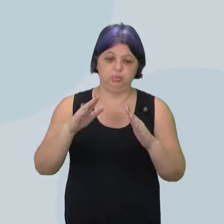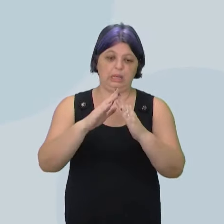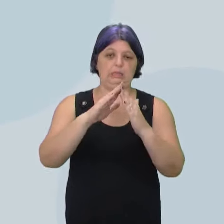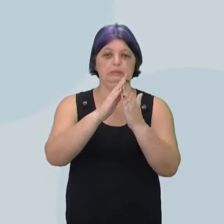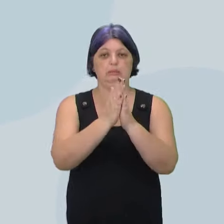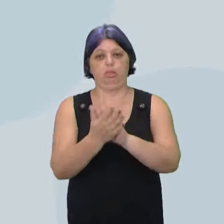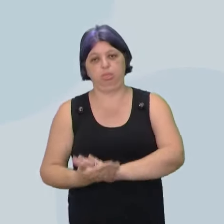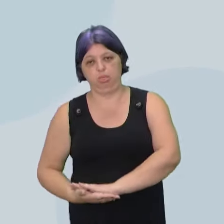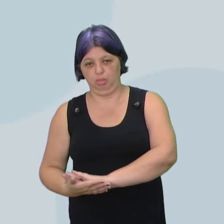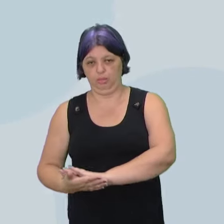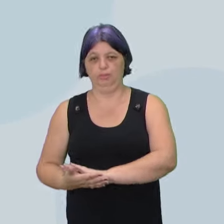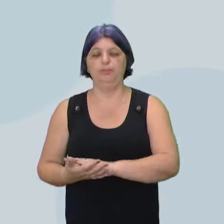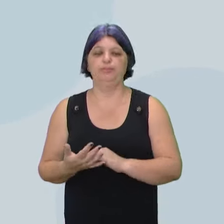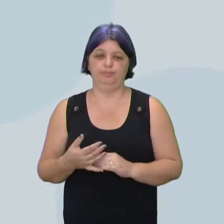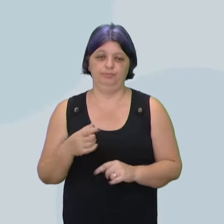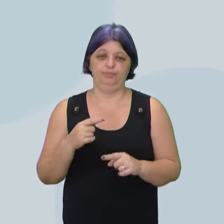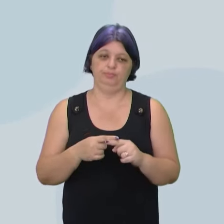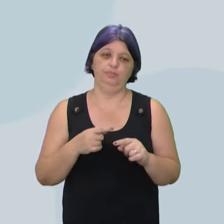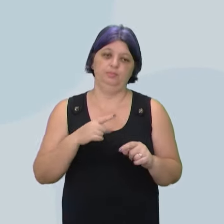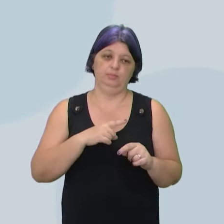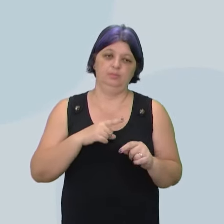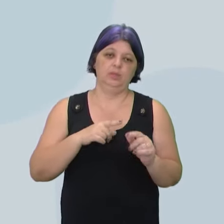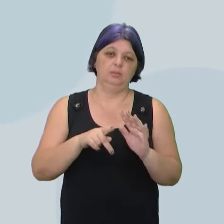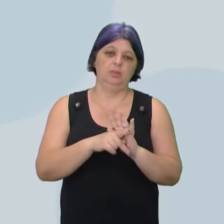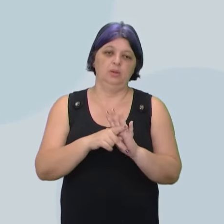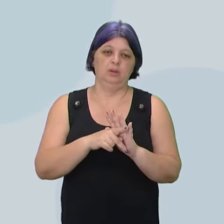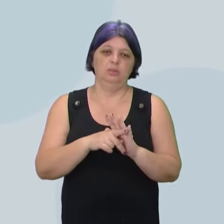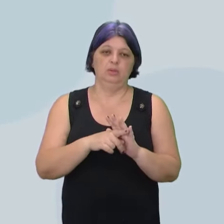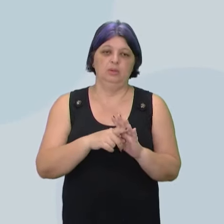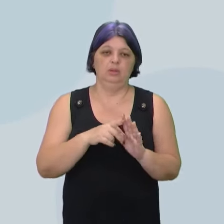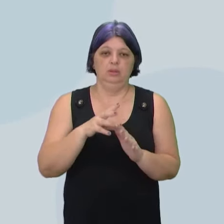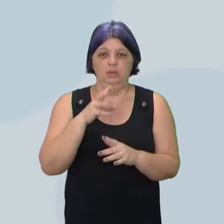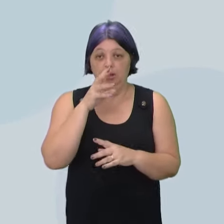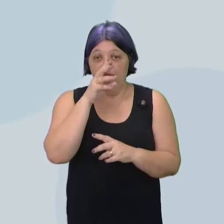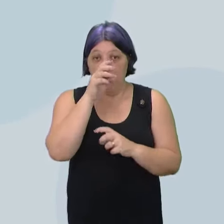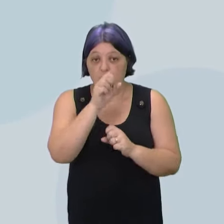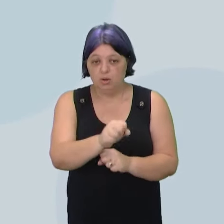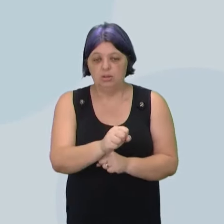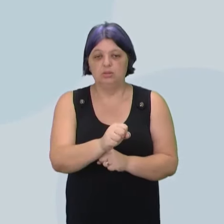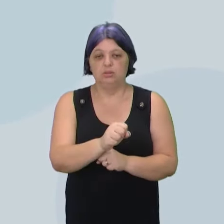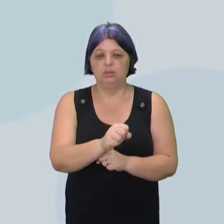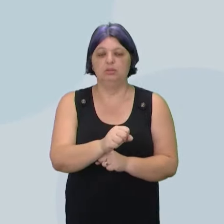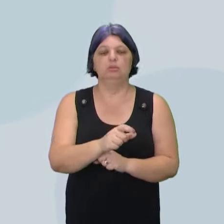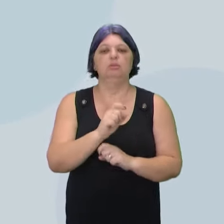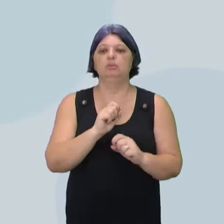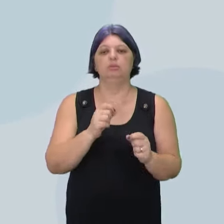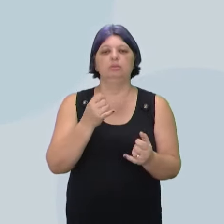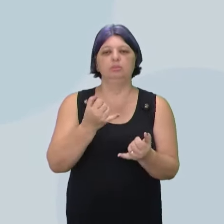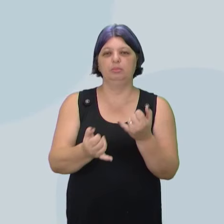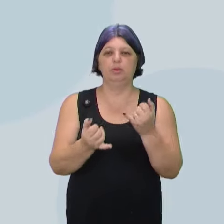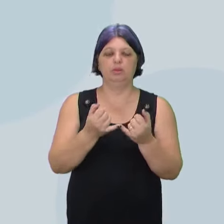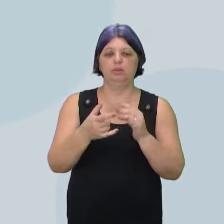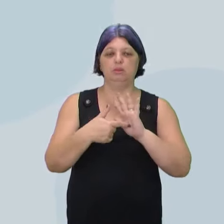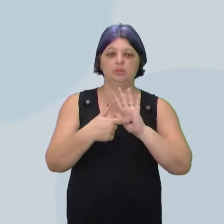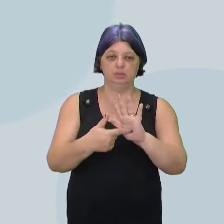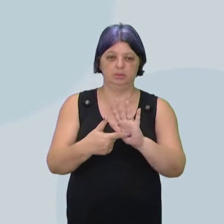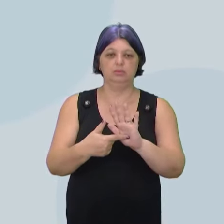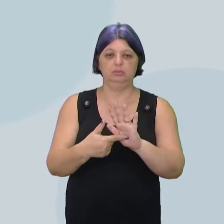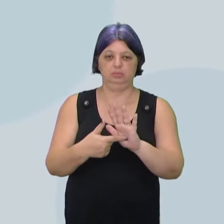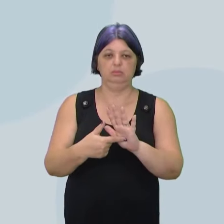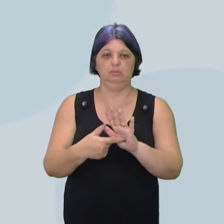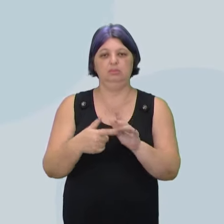mais. Então, é a medida dos estragos. Ó, intensidade, ela mede os estragos, ela aparece pra gente na forma